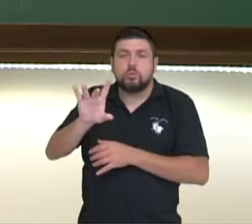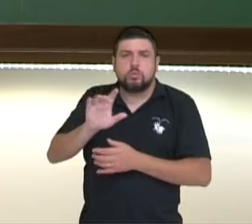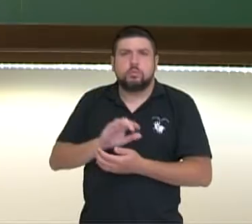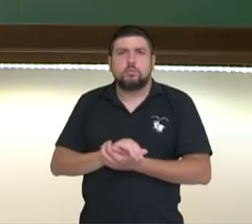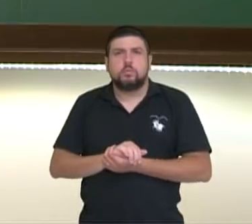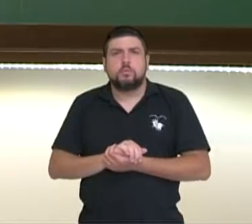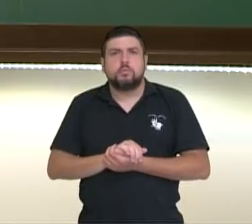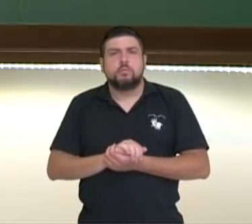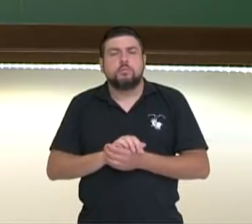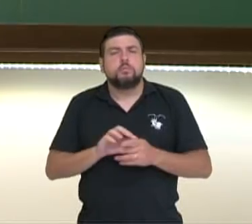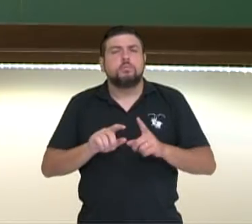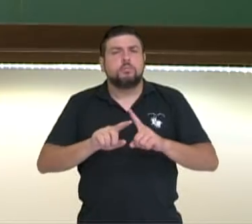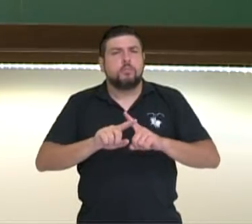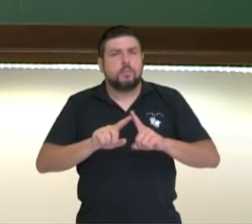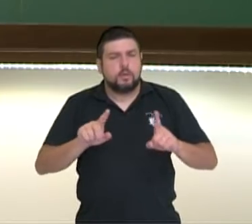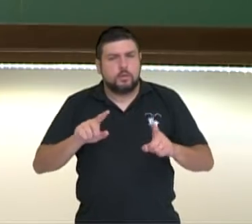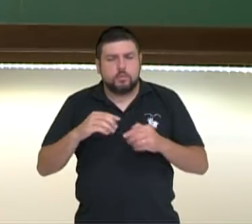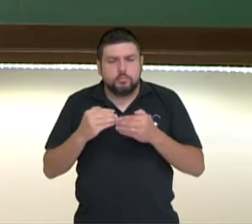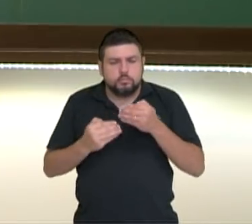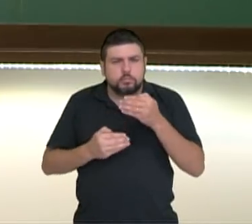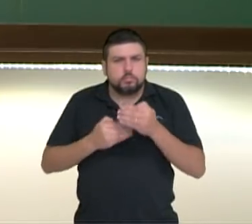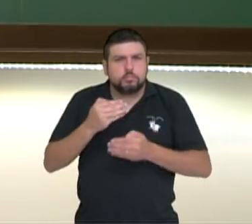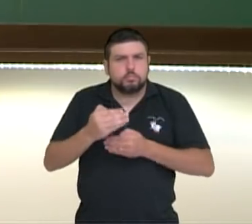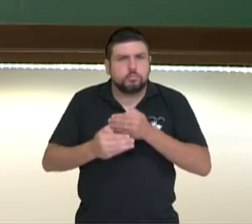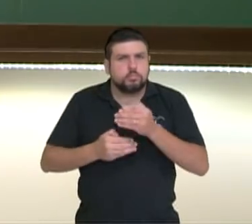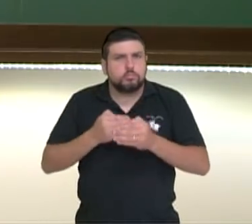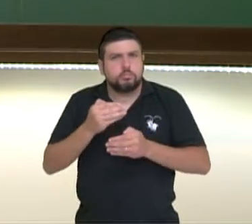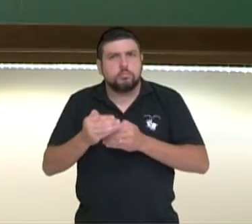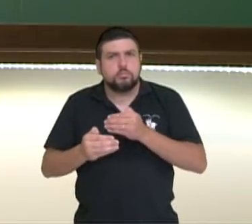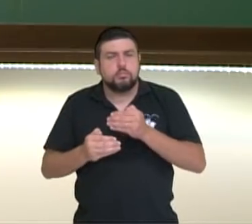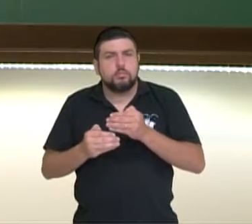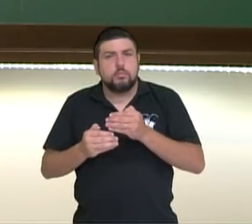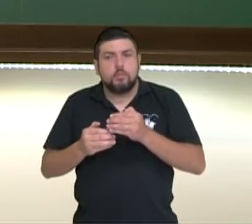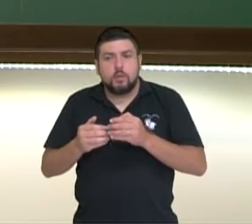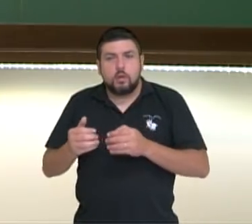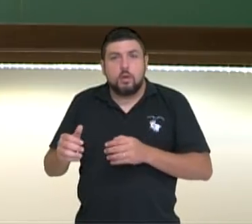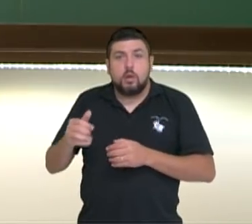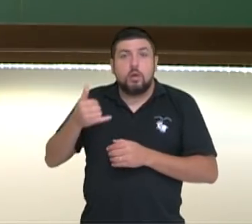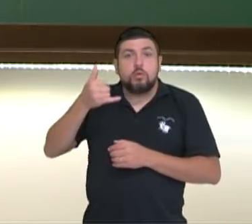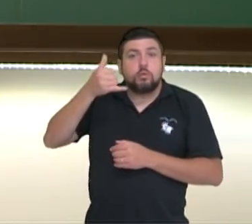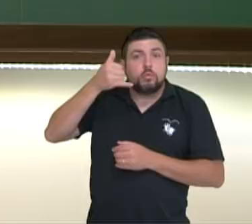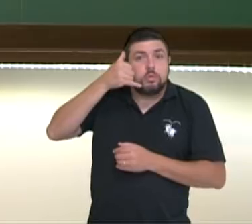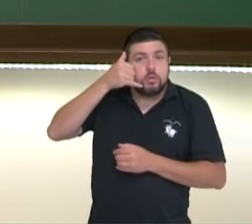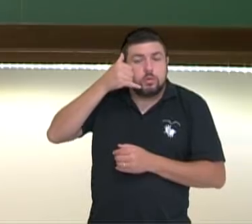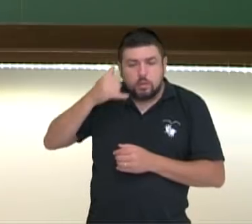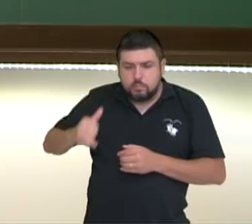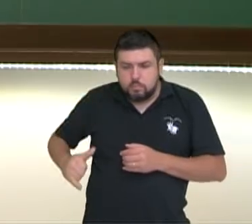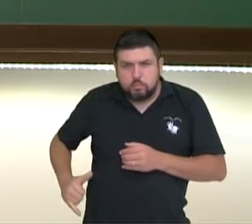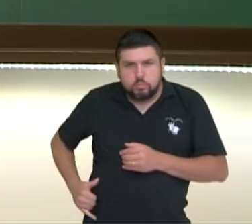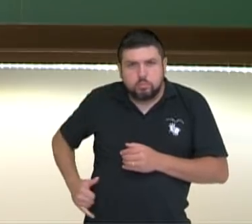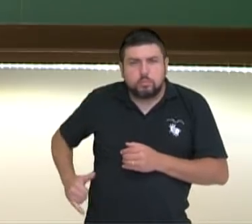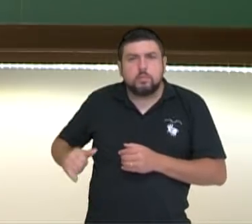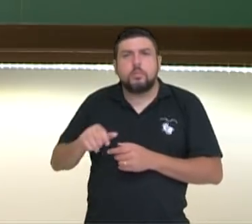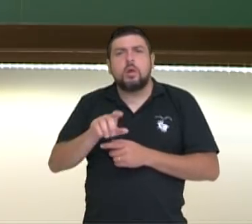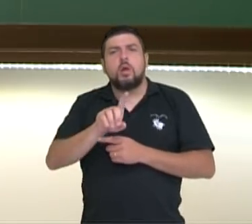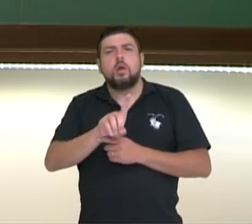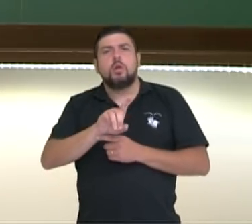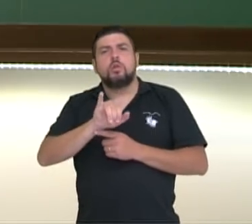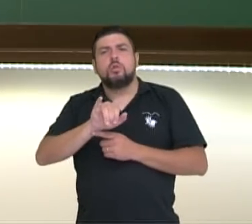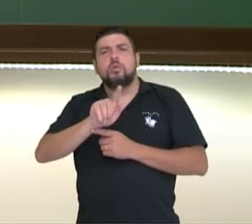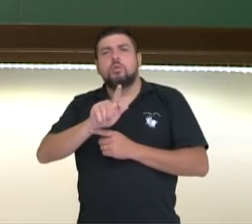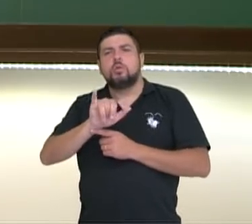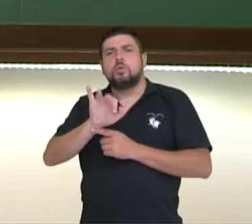depois surgiram os telefones celulares digitais. Então, os aparelhos diminuíram um pouquinho